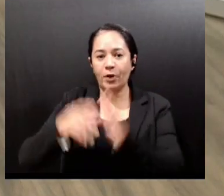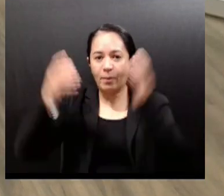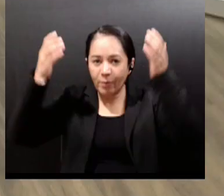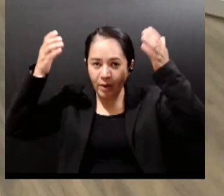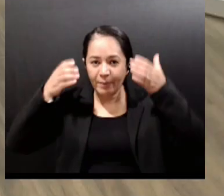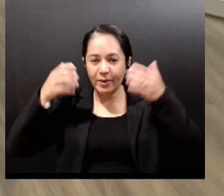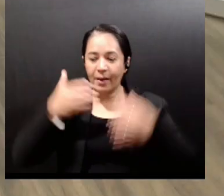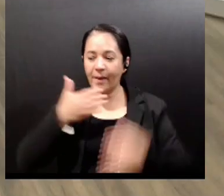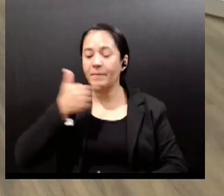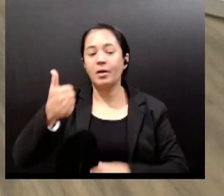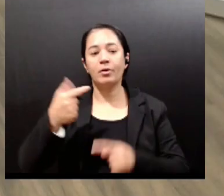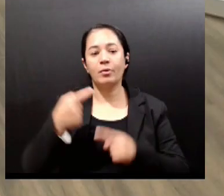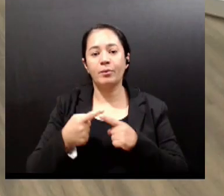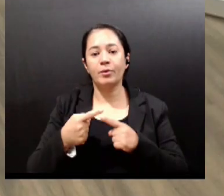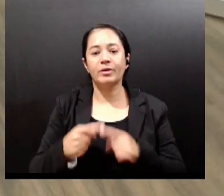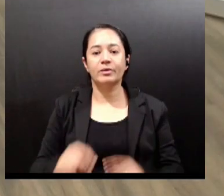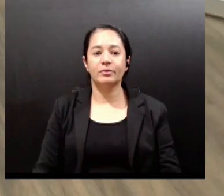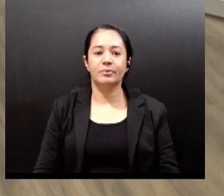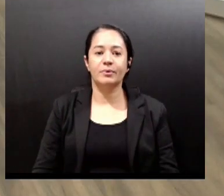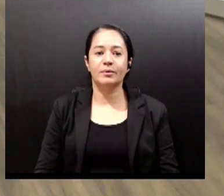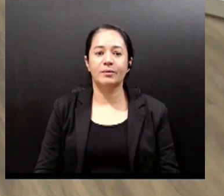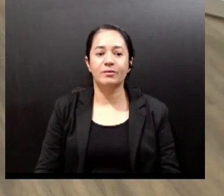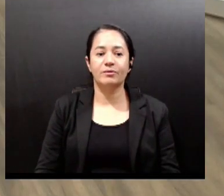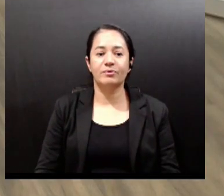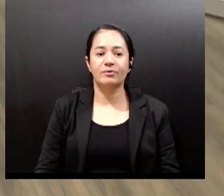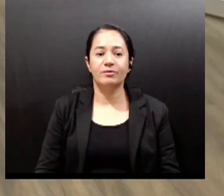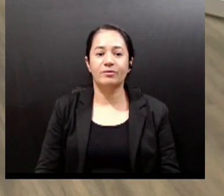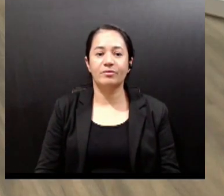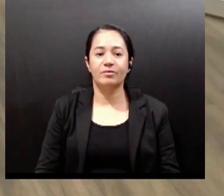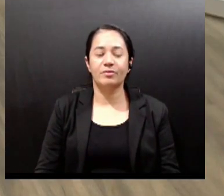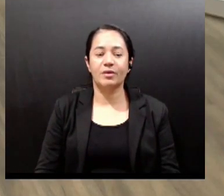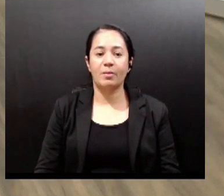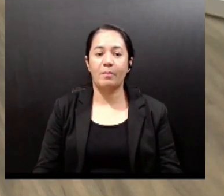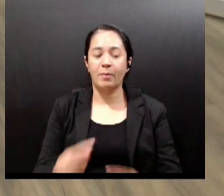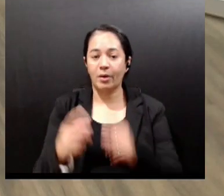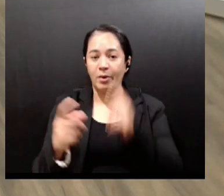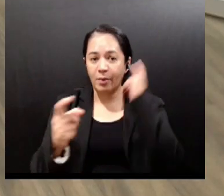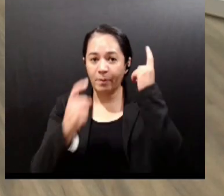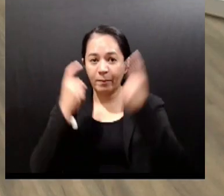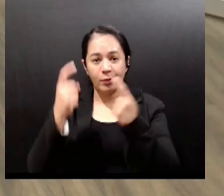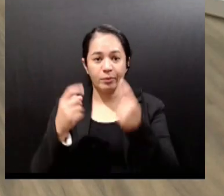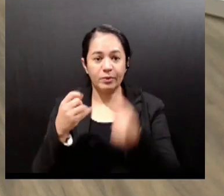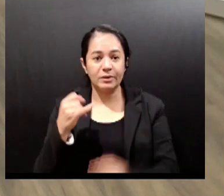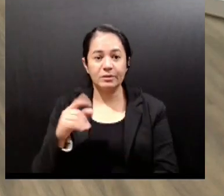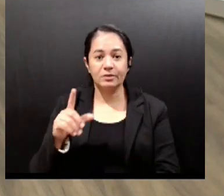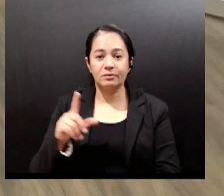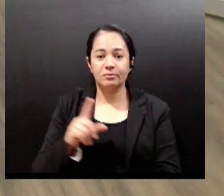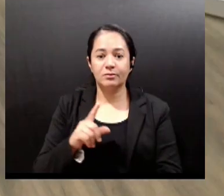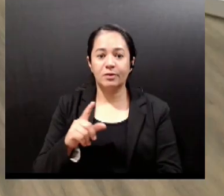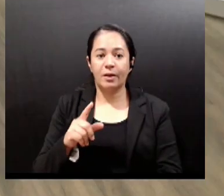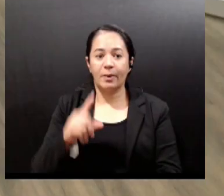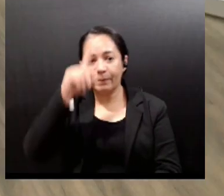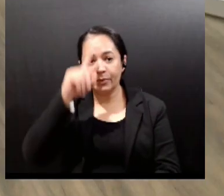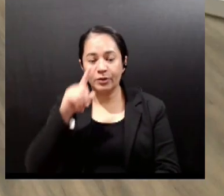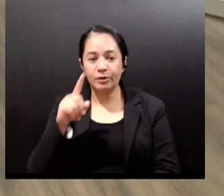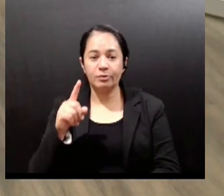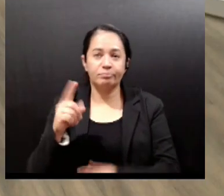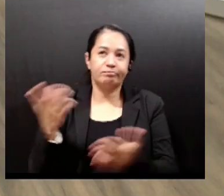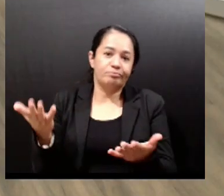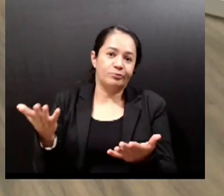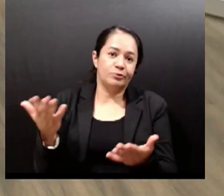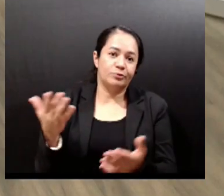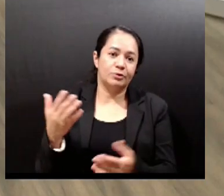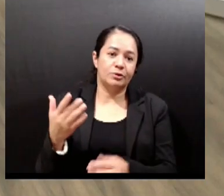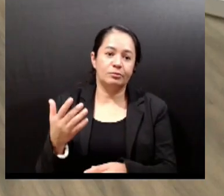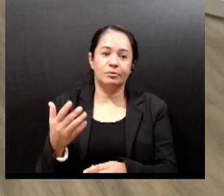quê? Justamente para ele não ficar nessa preocupação se a pessoa corre o risco de pegar alguma coisa, né, porque passa de cabeça